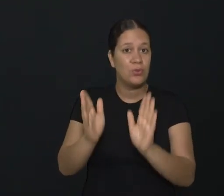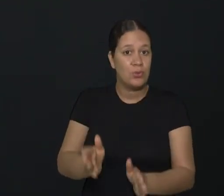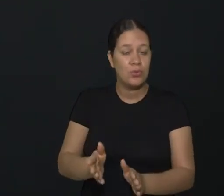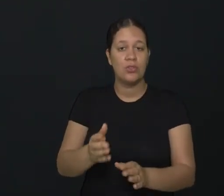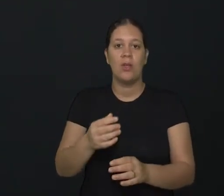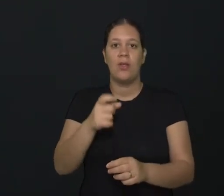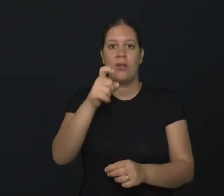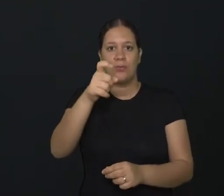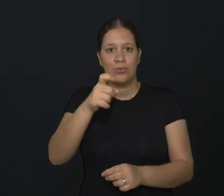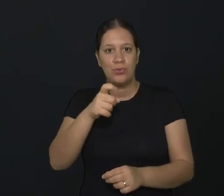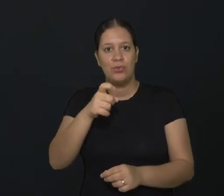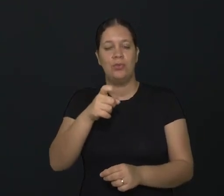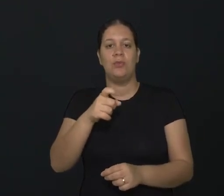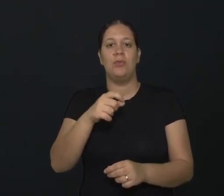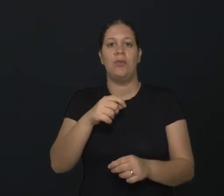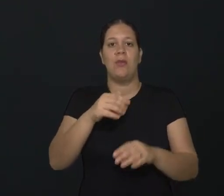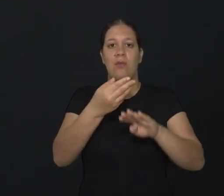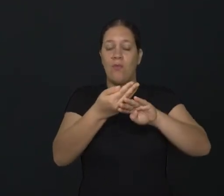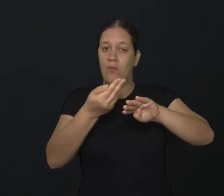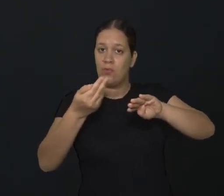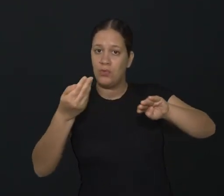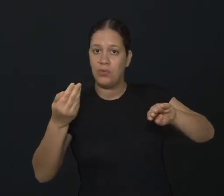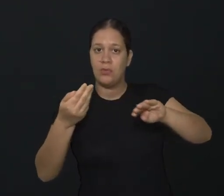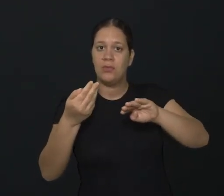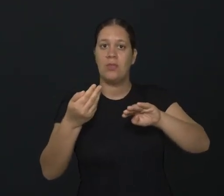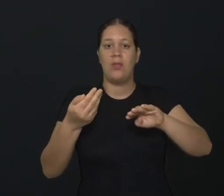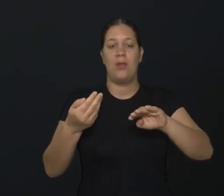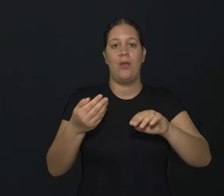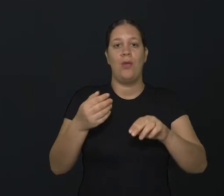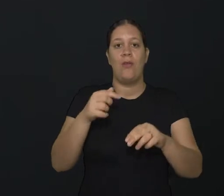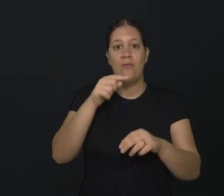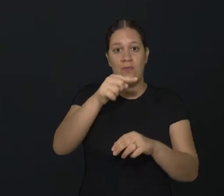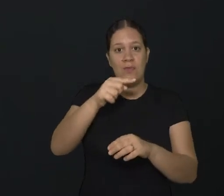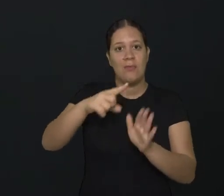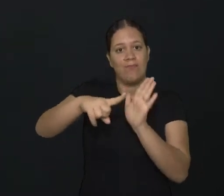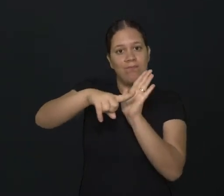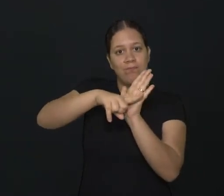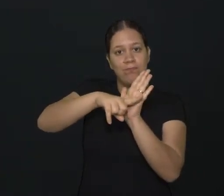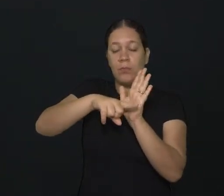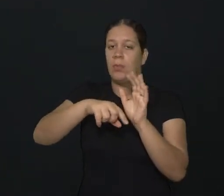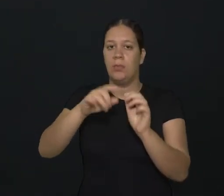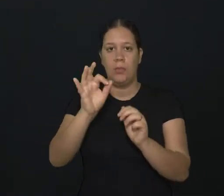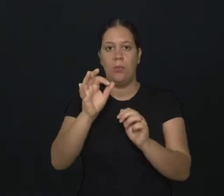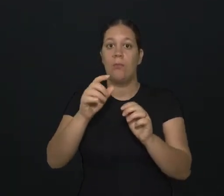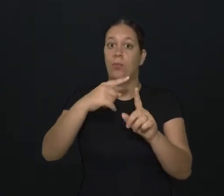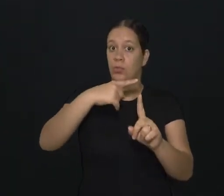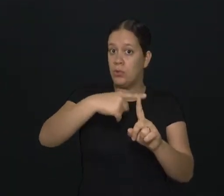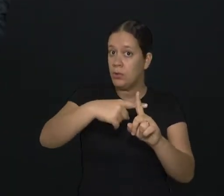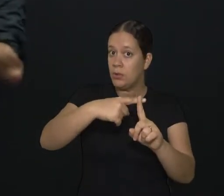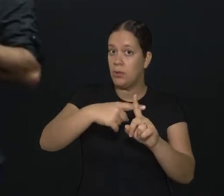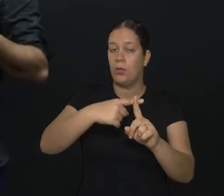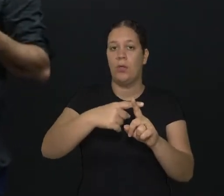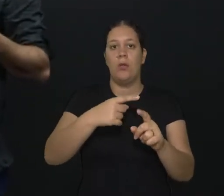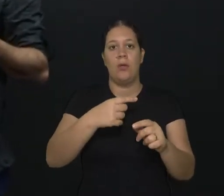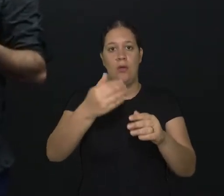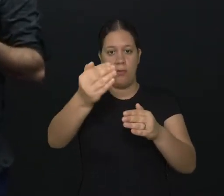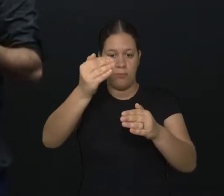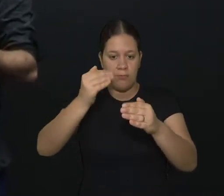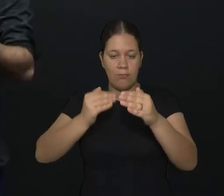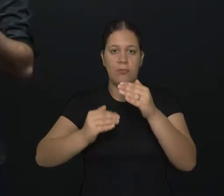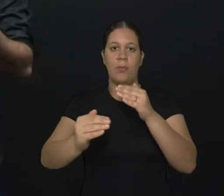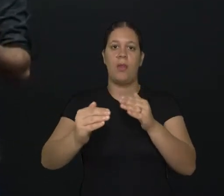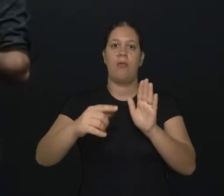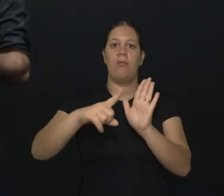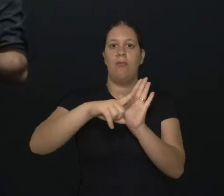isolar o x, do y, já que eu vou isolar o y, o x, que aqui é negativo, aliás é positivo, passará para o segundo membro